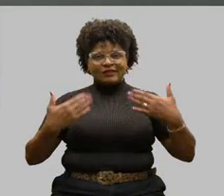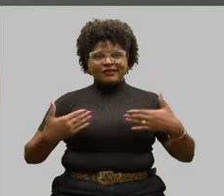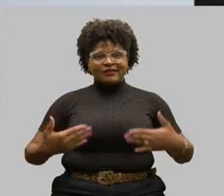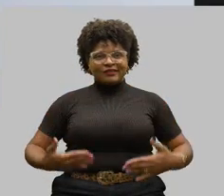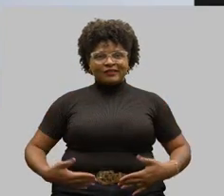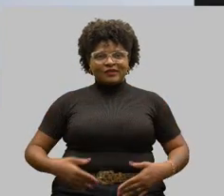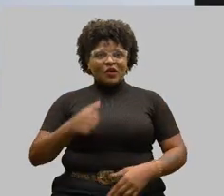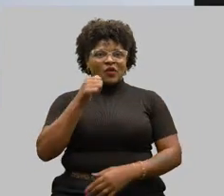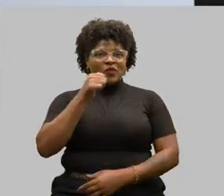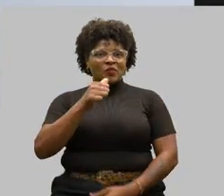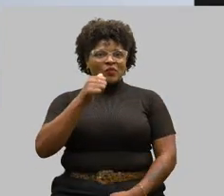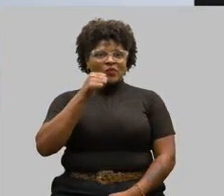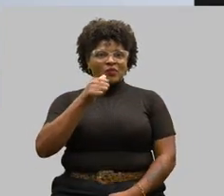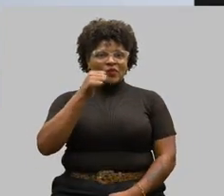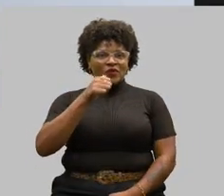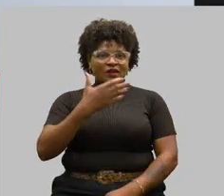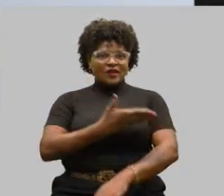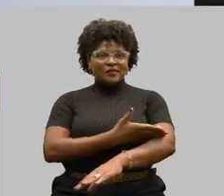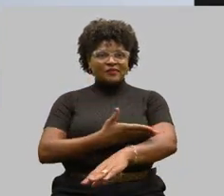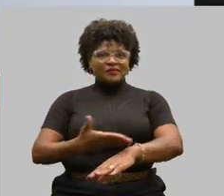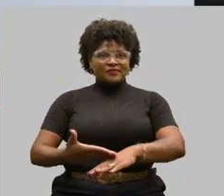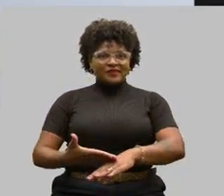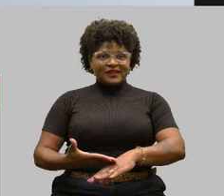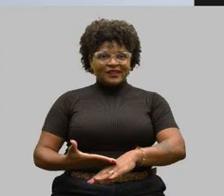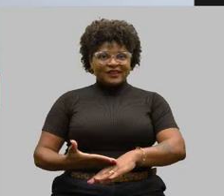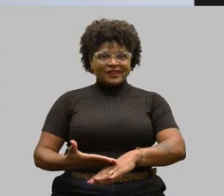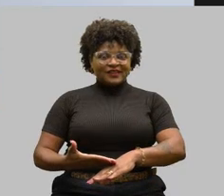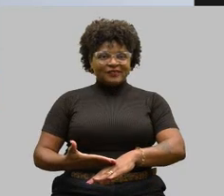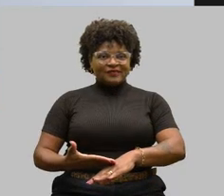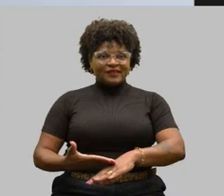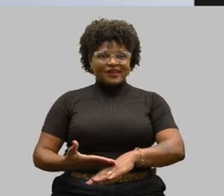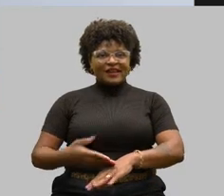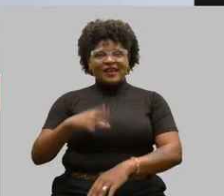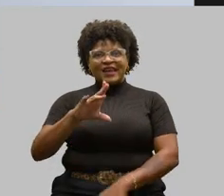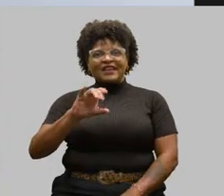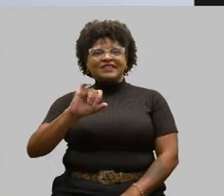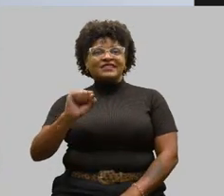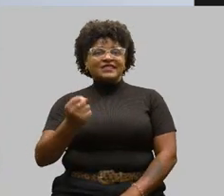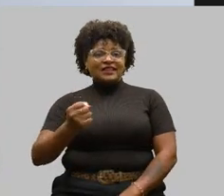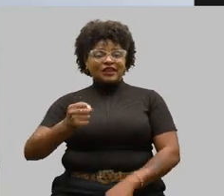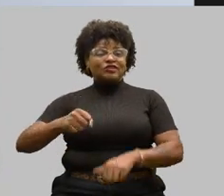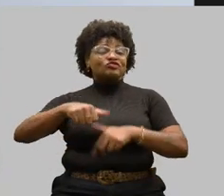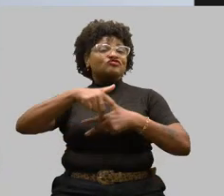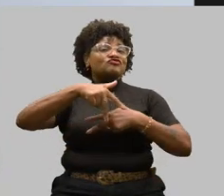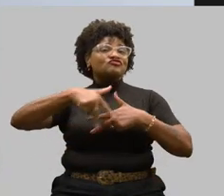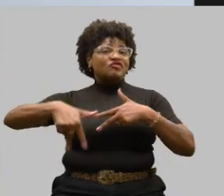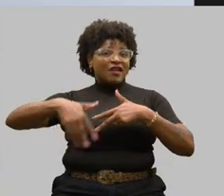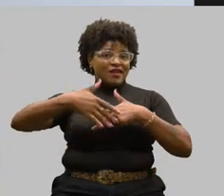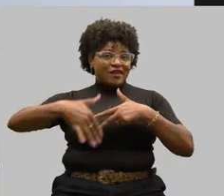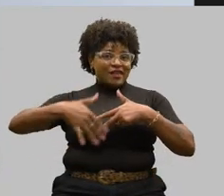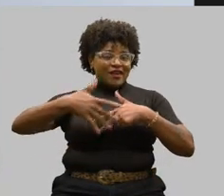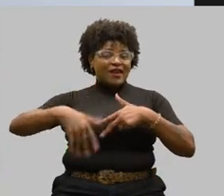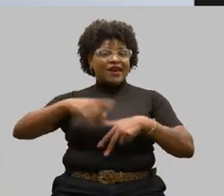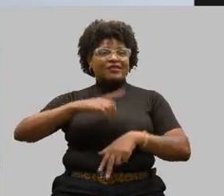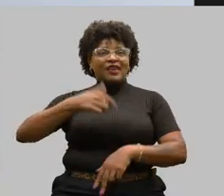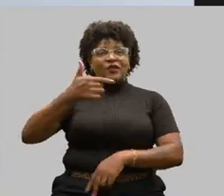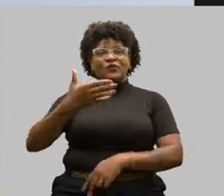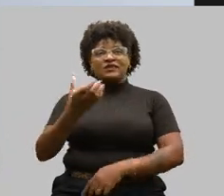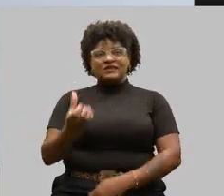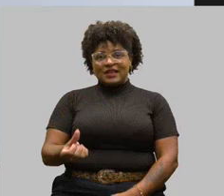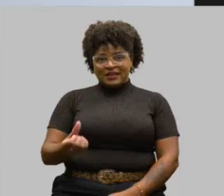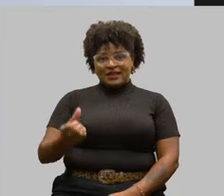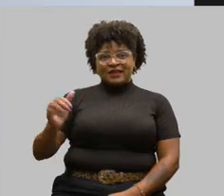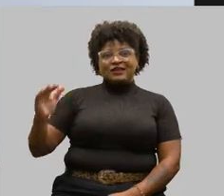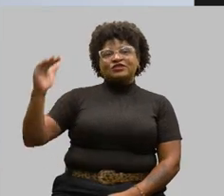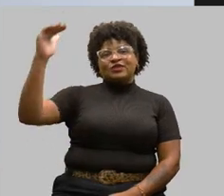uma mulher branca se gênero mais de 60 de altura tenho 57